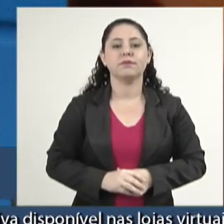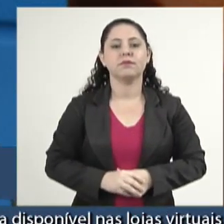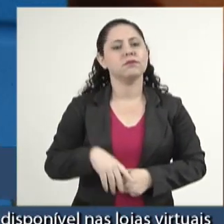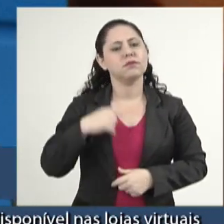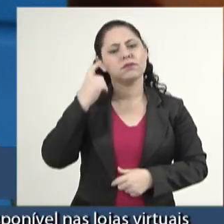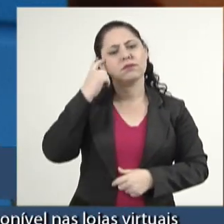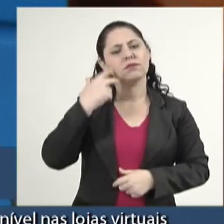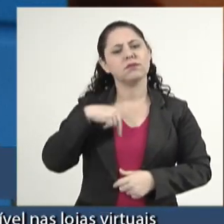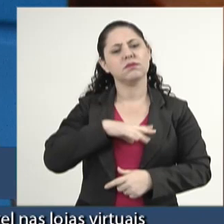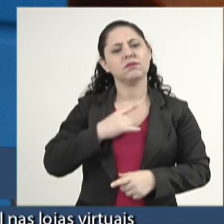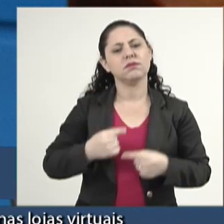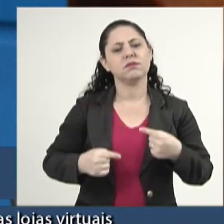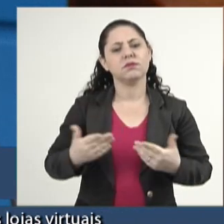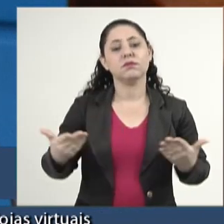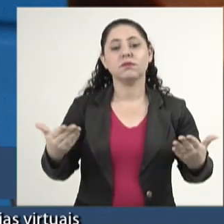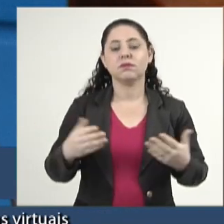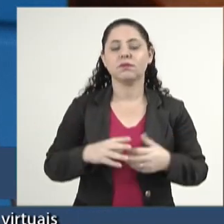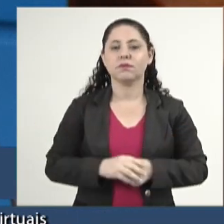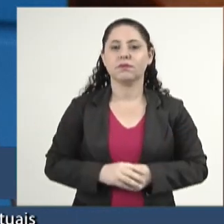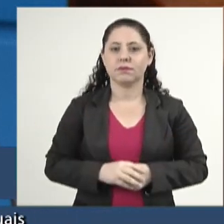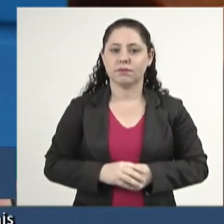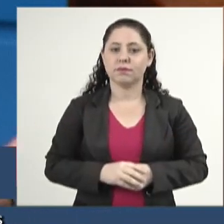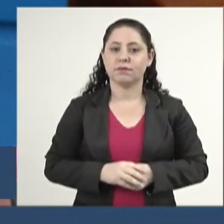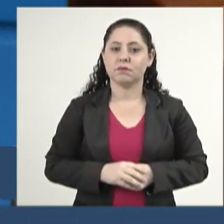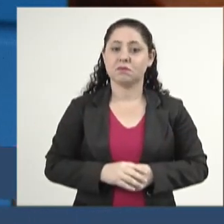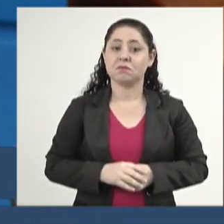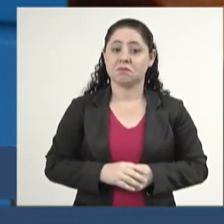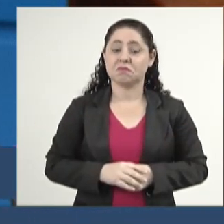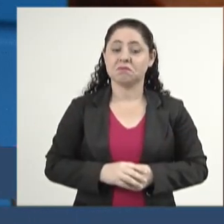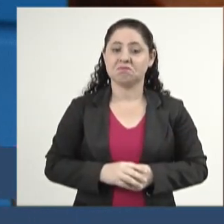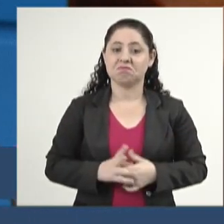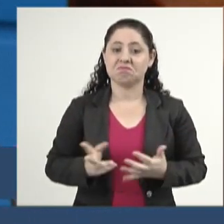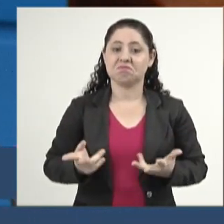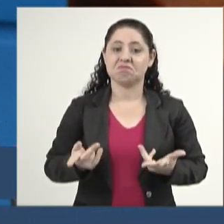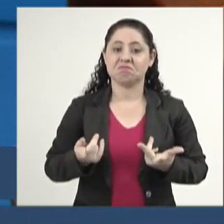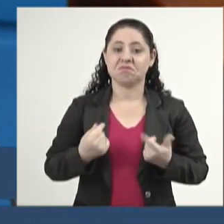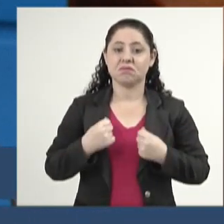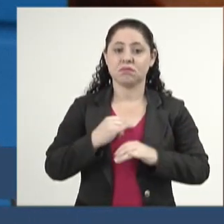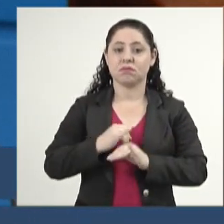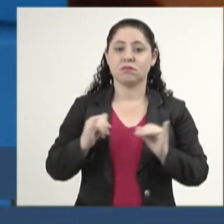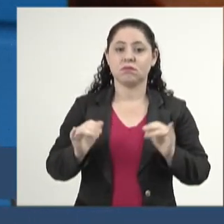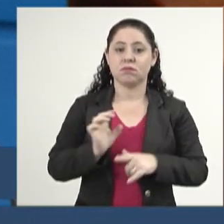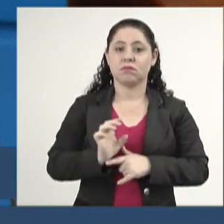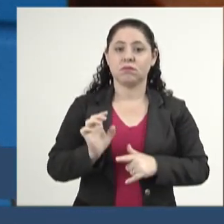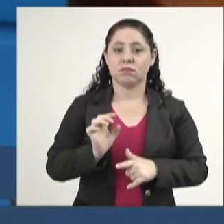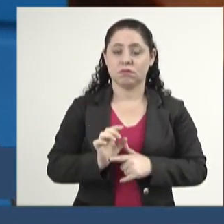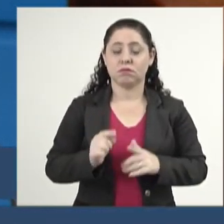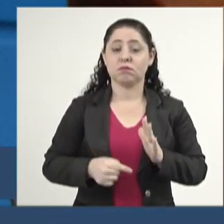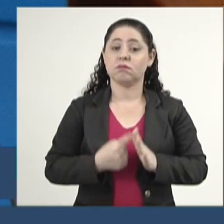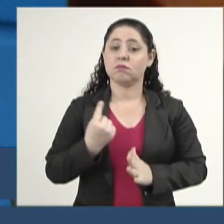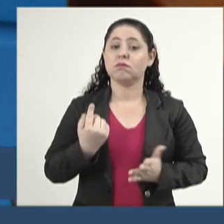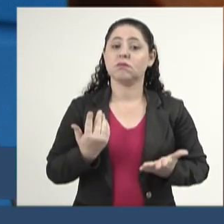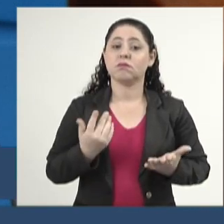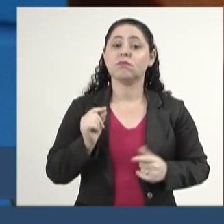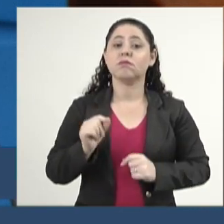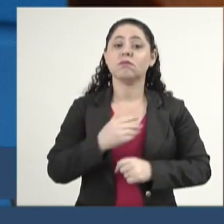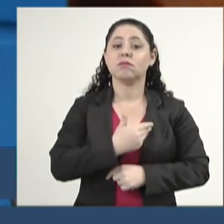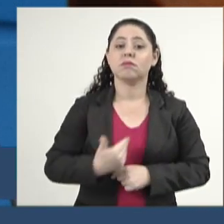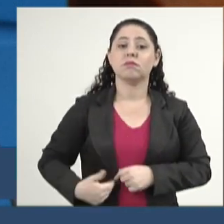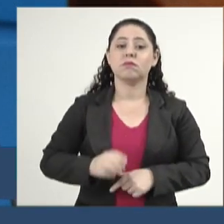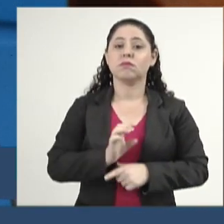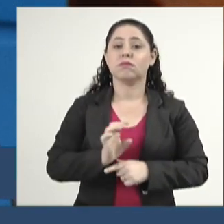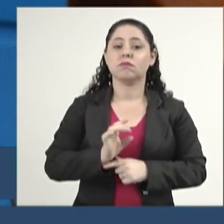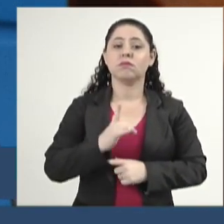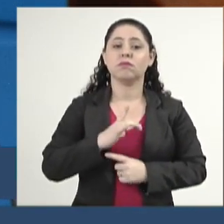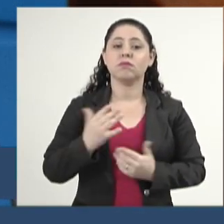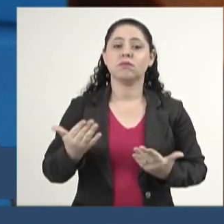penso que nós estamos discutindo hoje uma excelente notícia, em primeiro lugar, para o nosso Estado, que o governo do